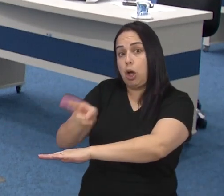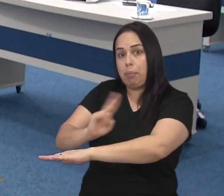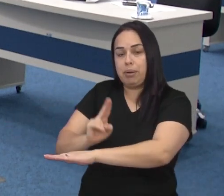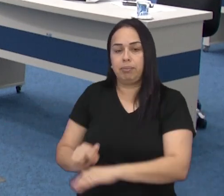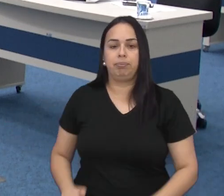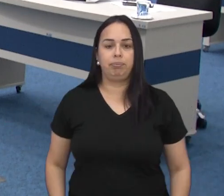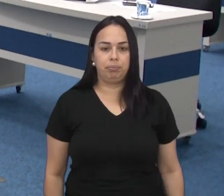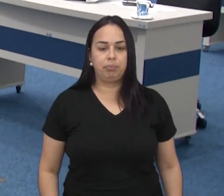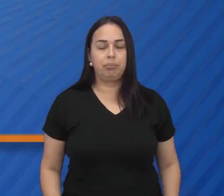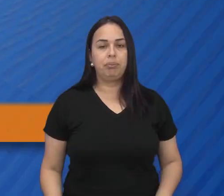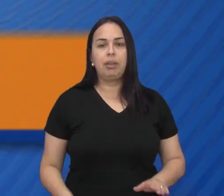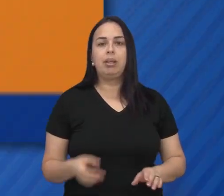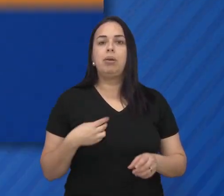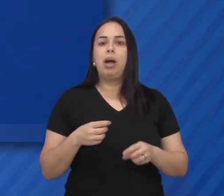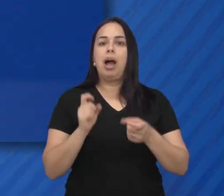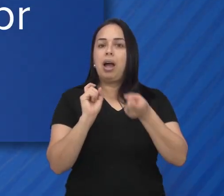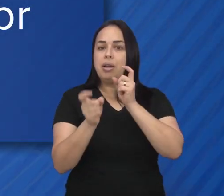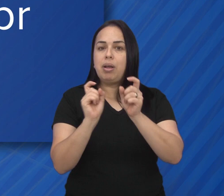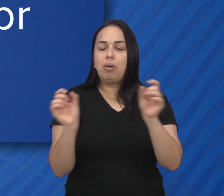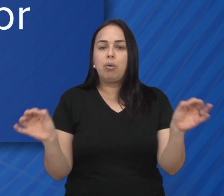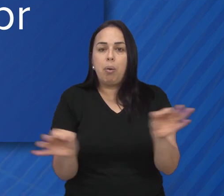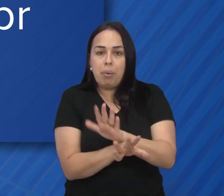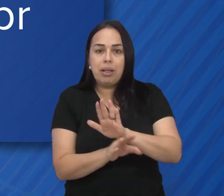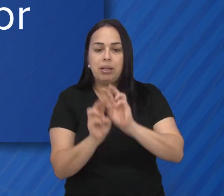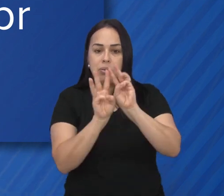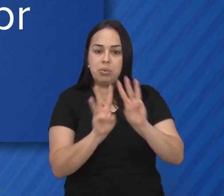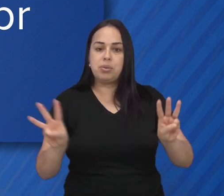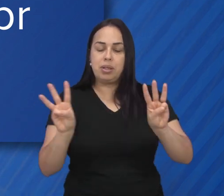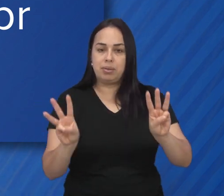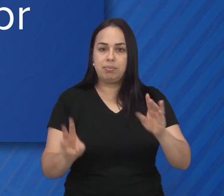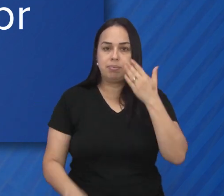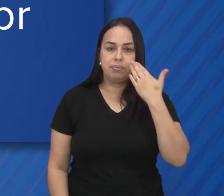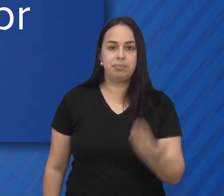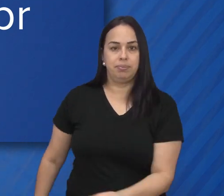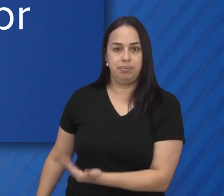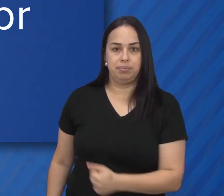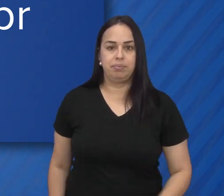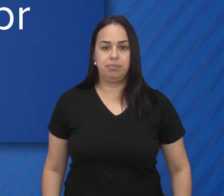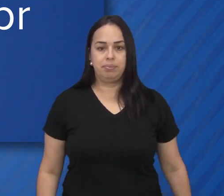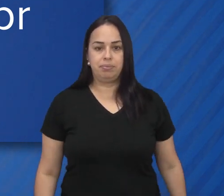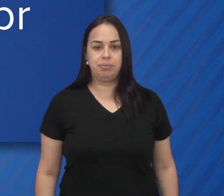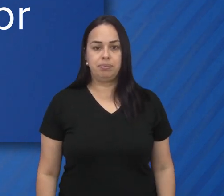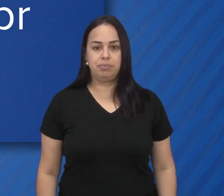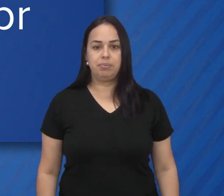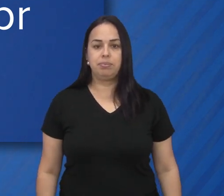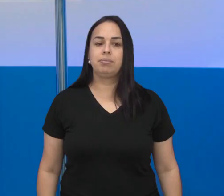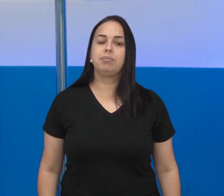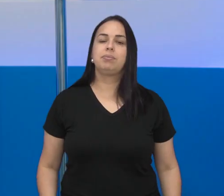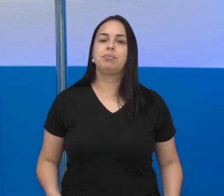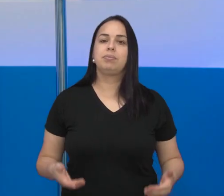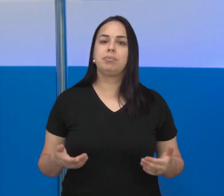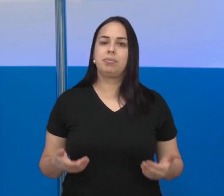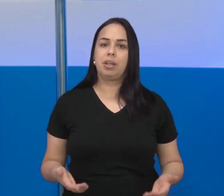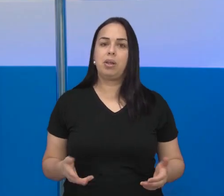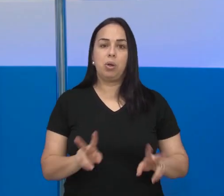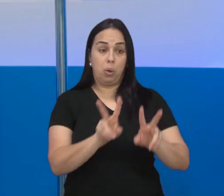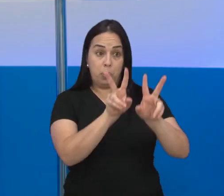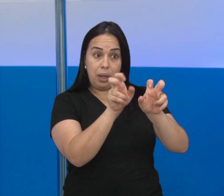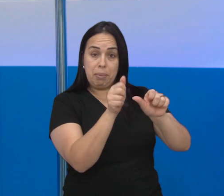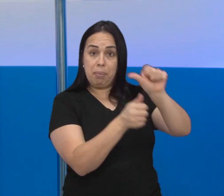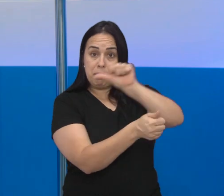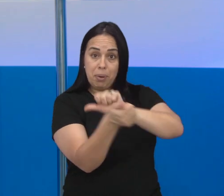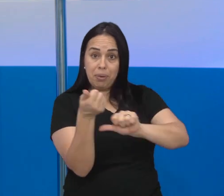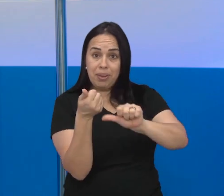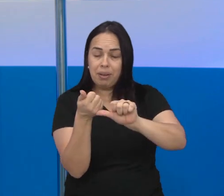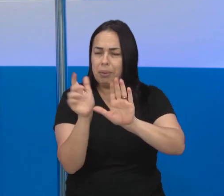ruas e espaços públicos. A pauta completa você confere no nosso site, no ícone Pautas das Sessões. E para não sair do